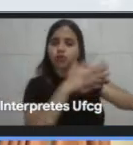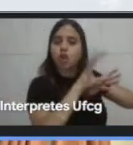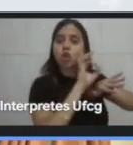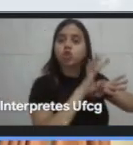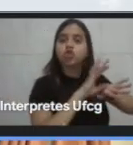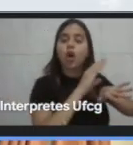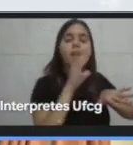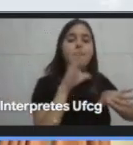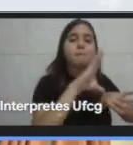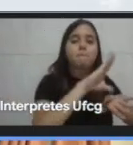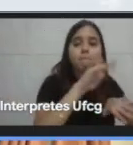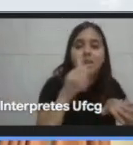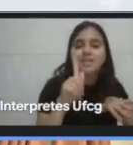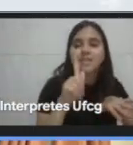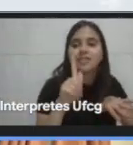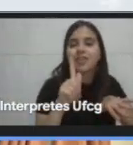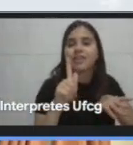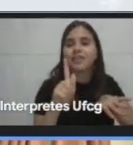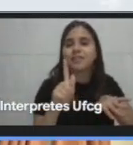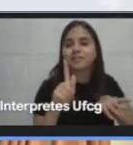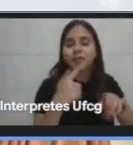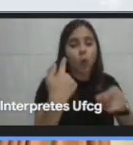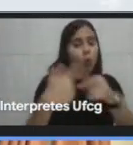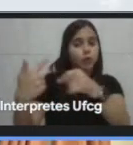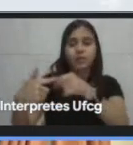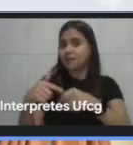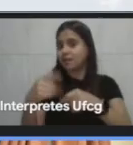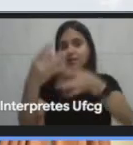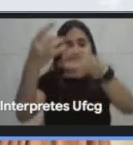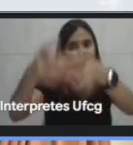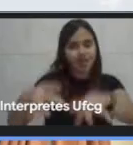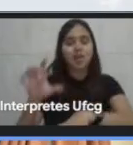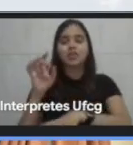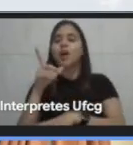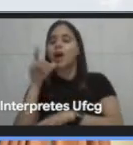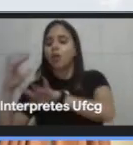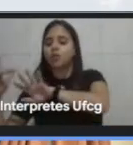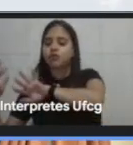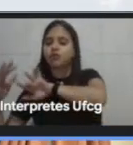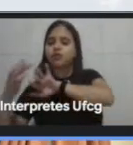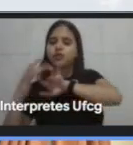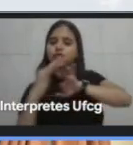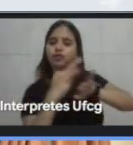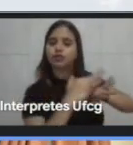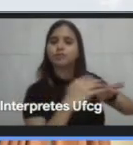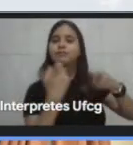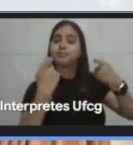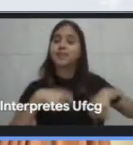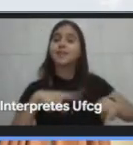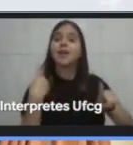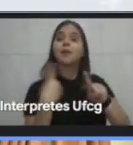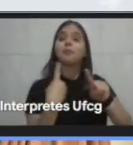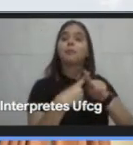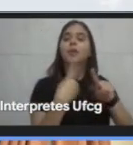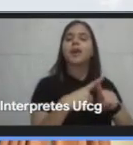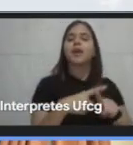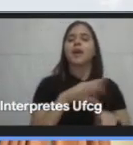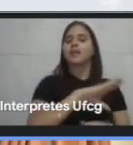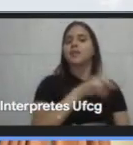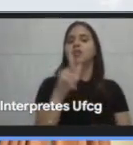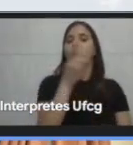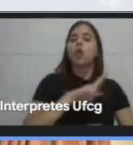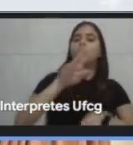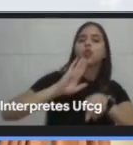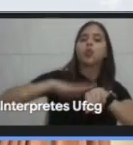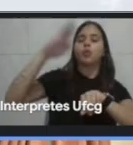Grande consumiria 55% do volume. Esses 5%, eles equivalem a aproximadamente 34